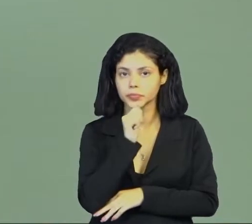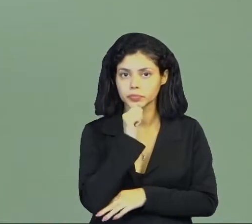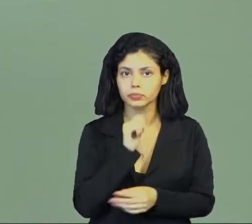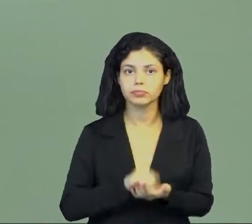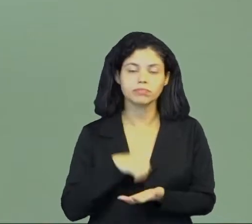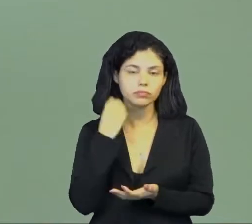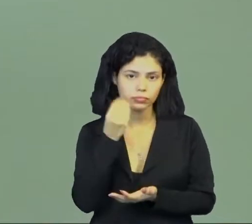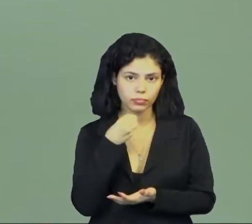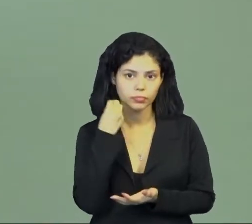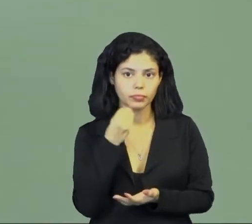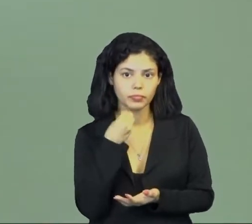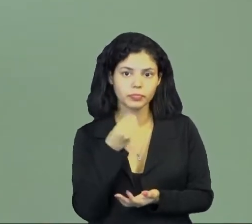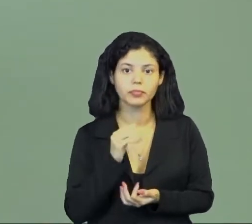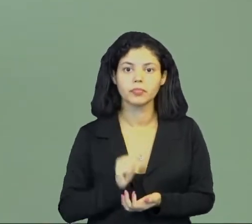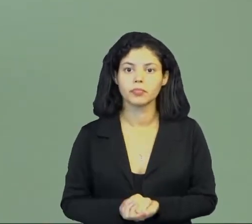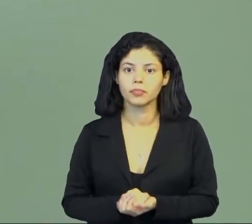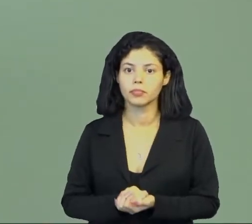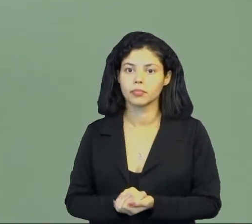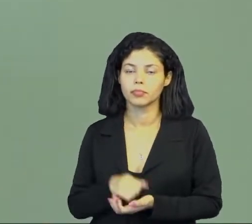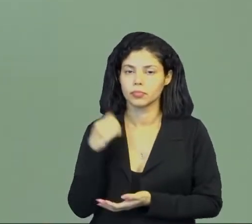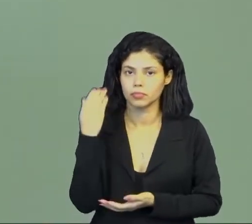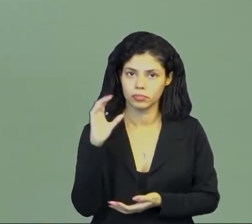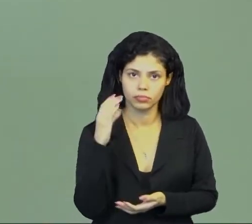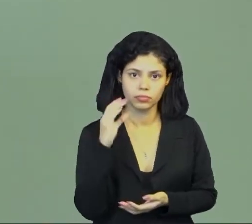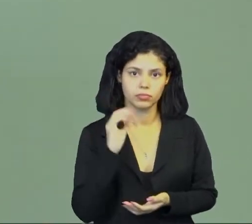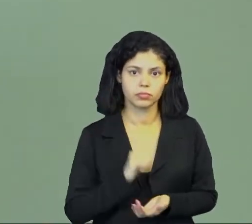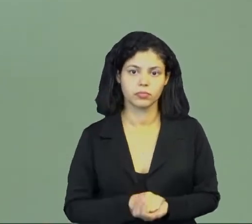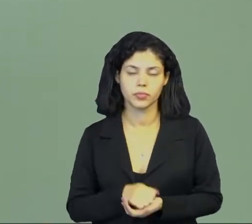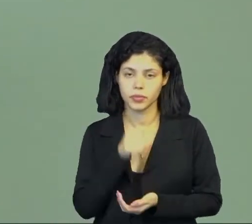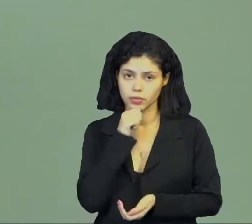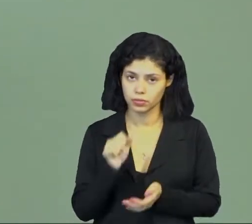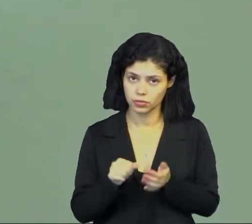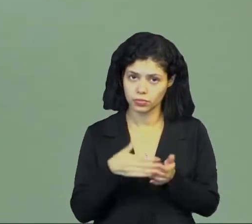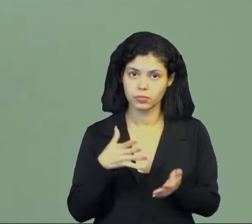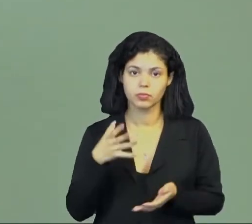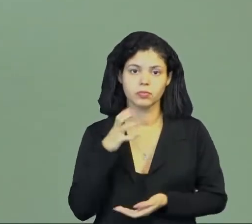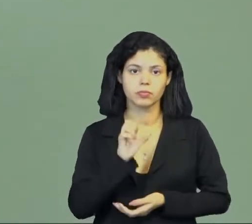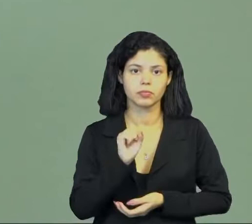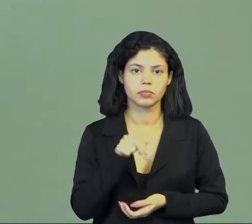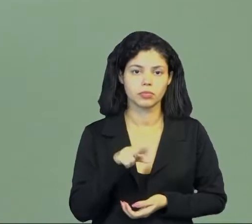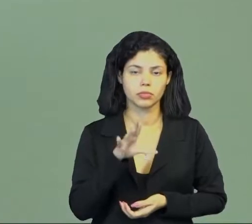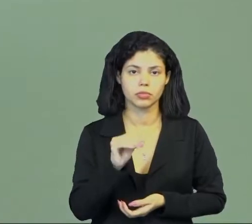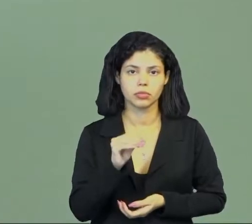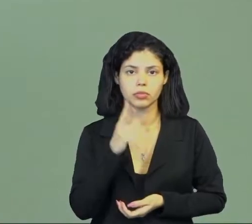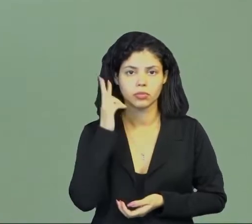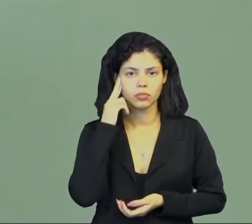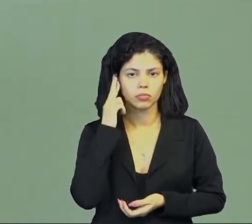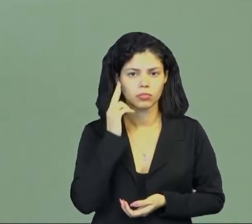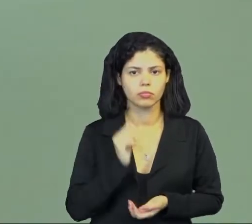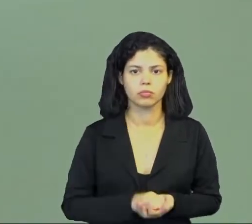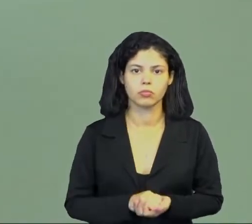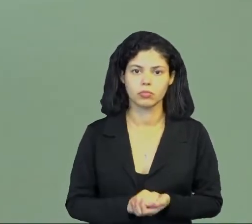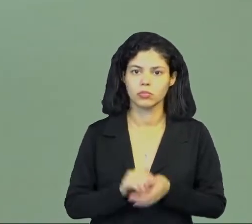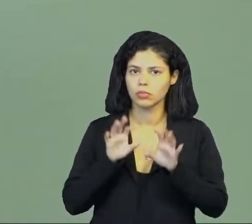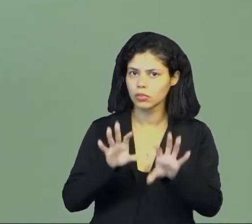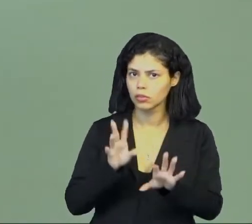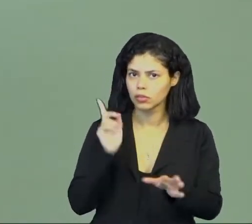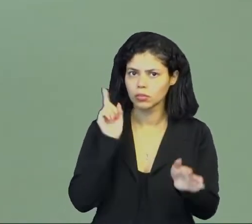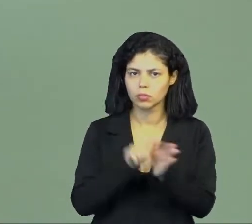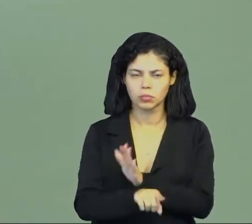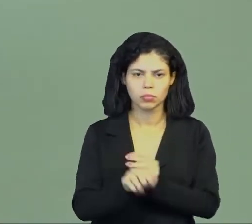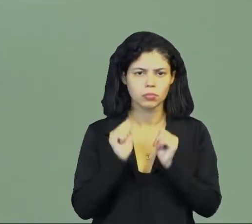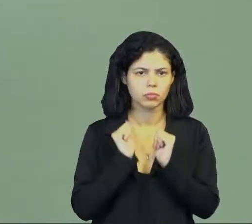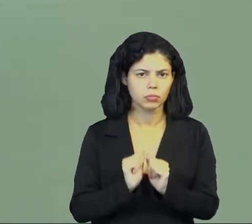Muitas experiências científicas e muito senso comum. Aí você pode perguntar